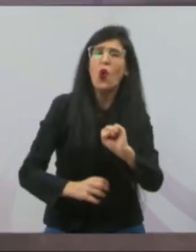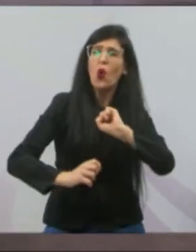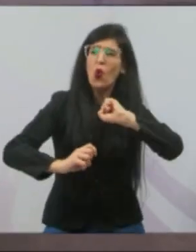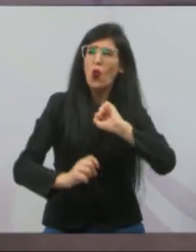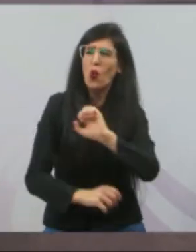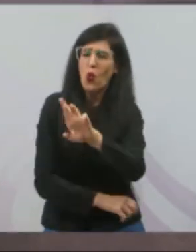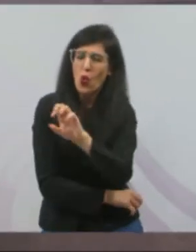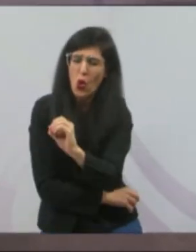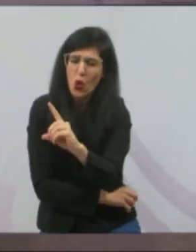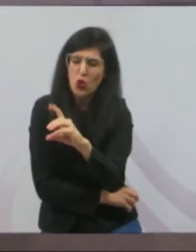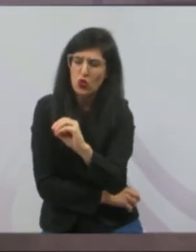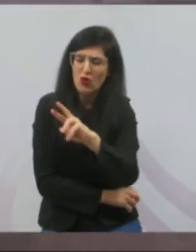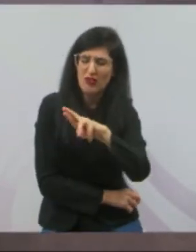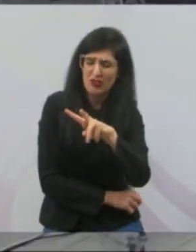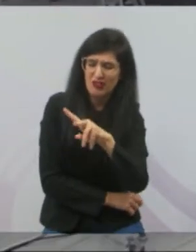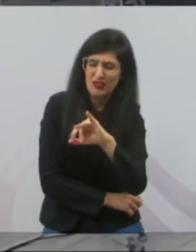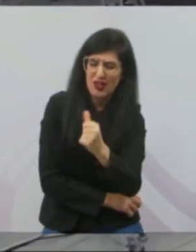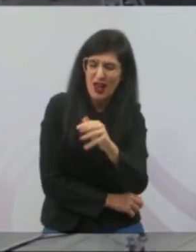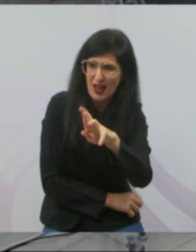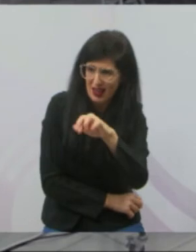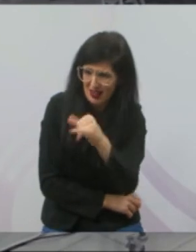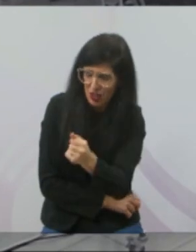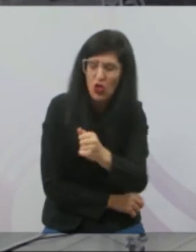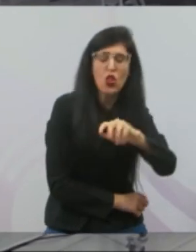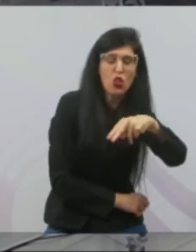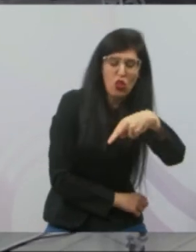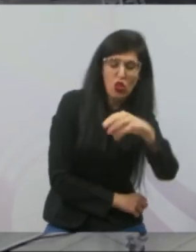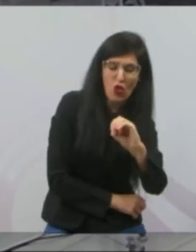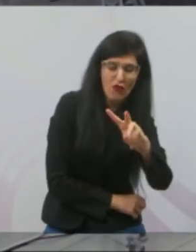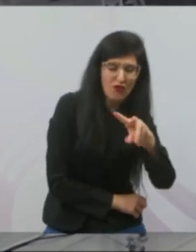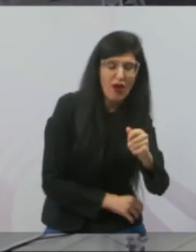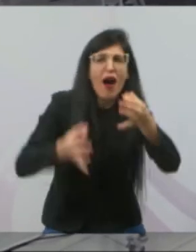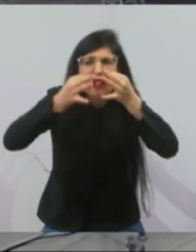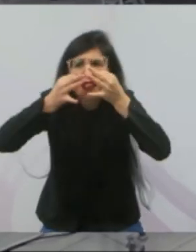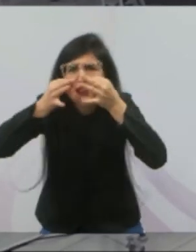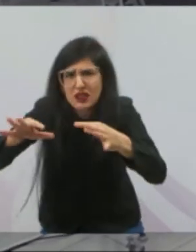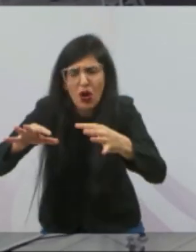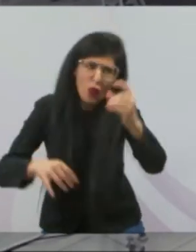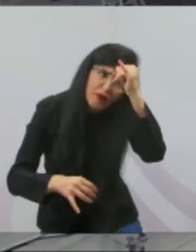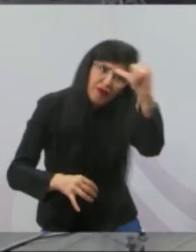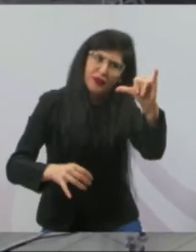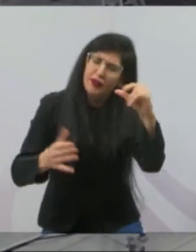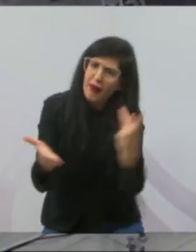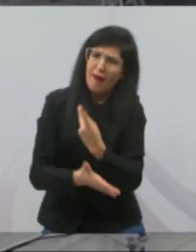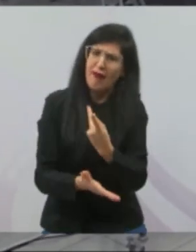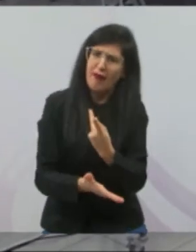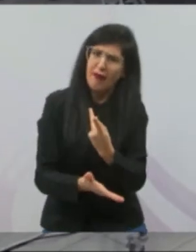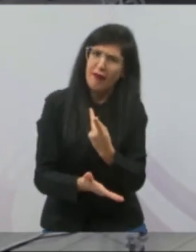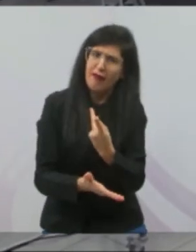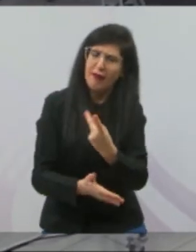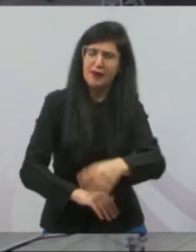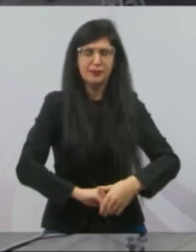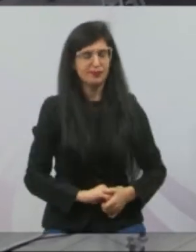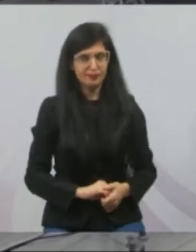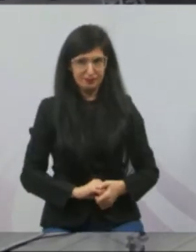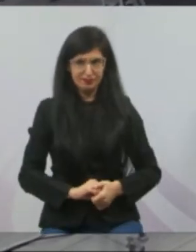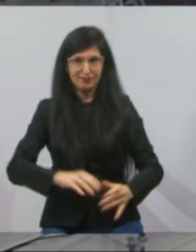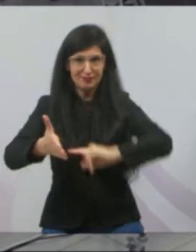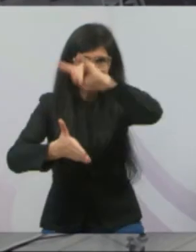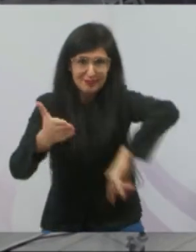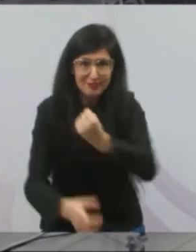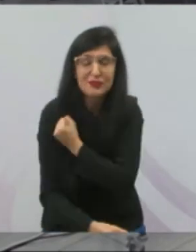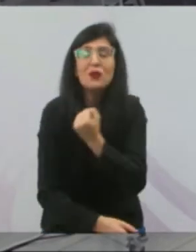exatamente por conta deste problema pontual. E, de acordo com alguns moradores do bairro, o equipamento já havia sido condenado pelo poder público. Desta forma,